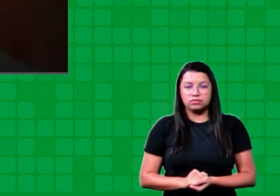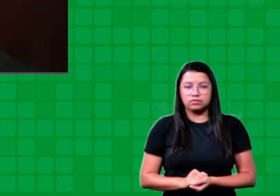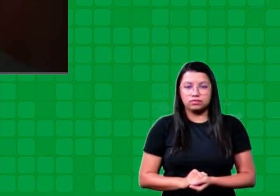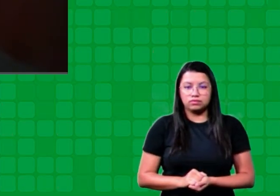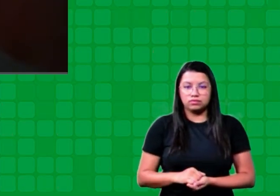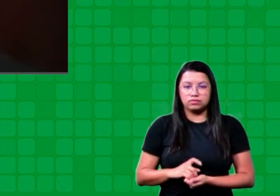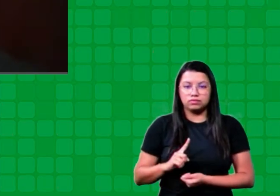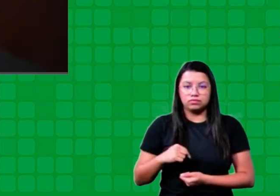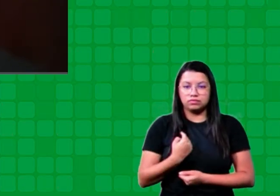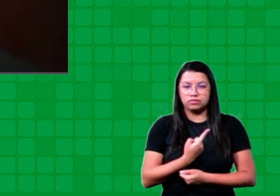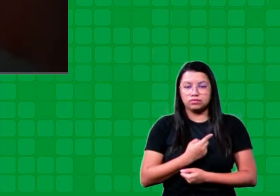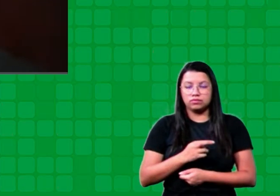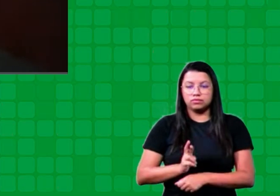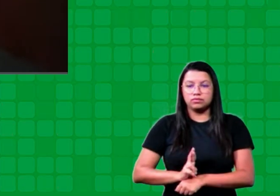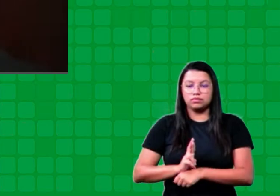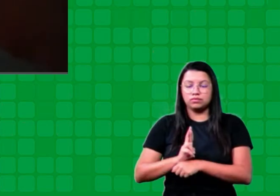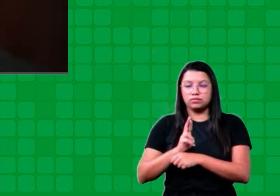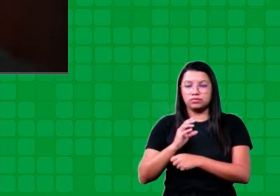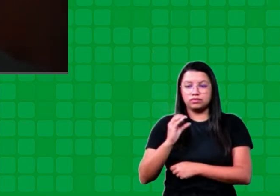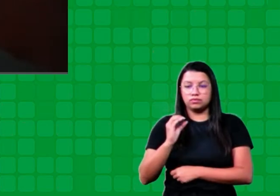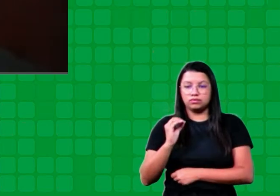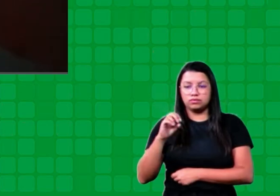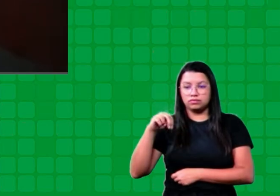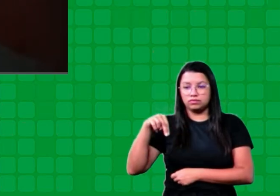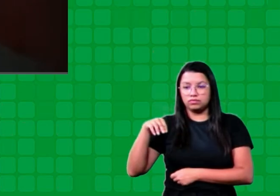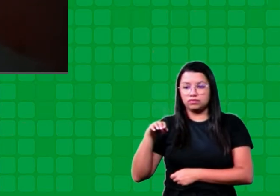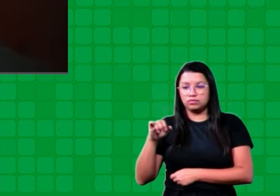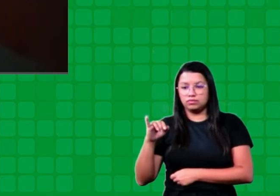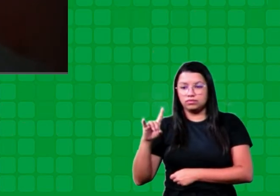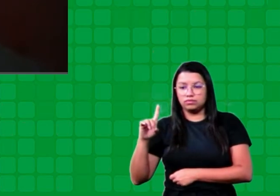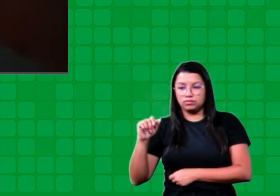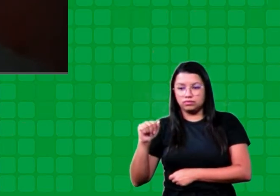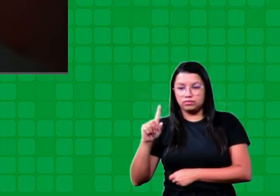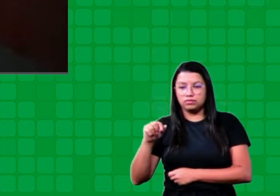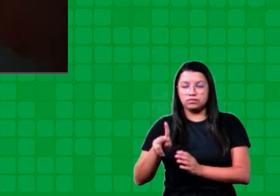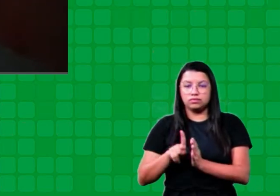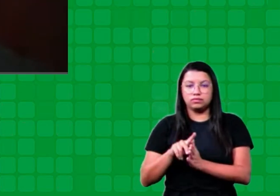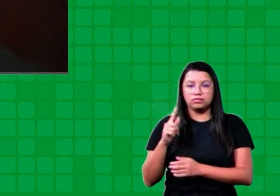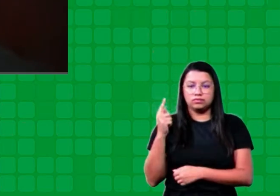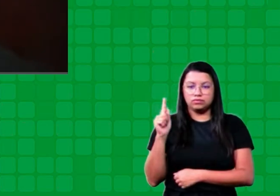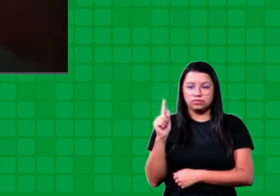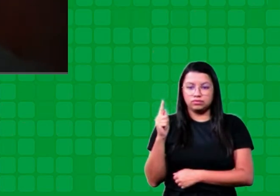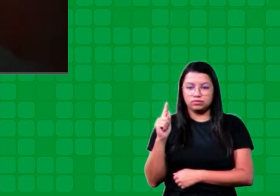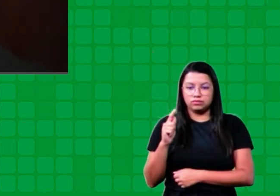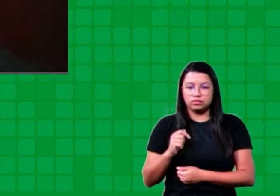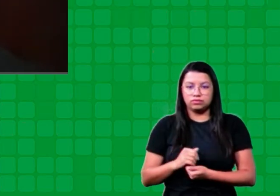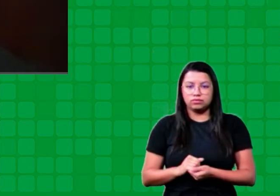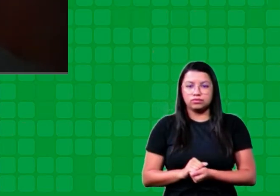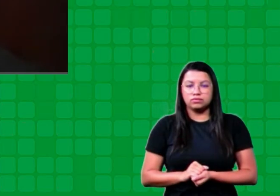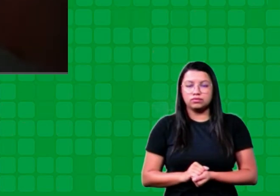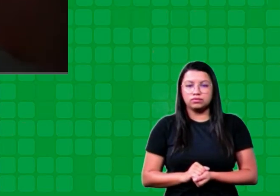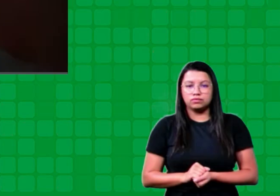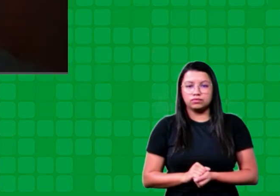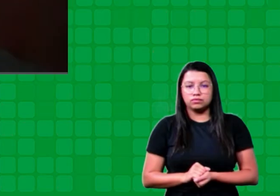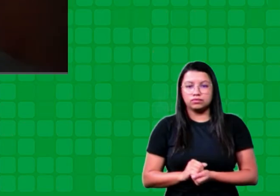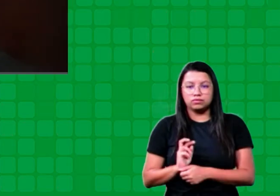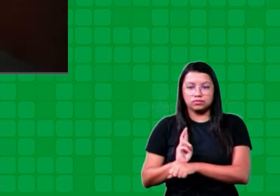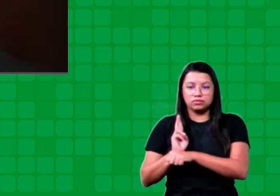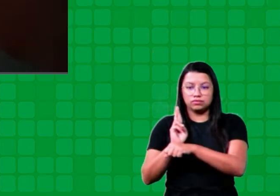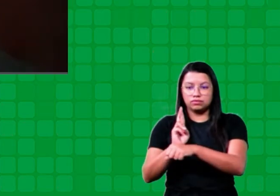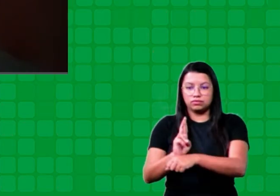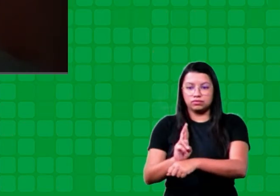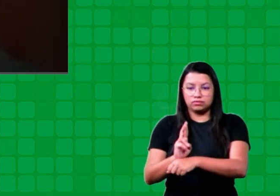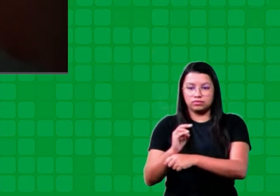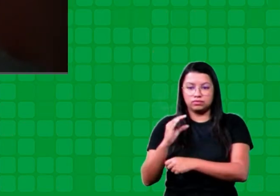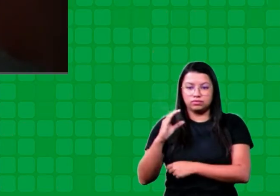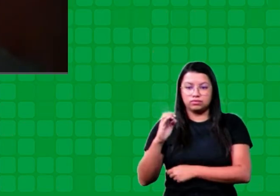reitora Oneida, do IFG, nesse caso representando a CETEC, Cláudia